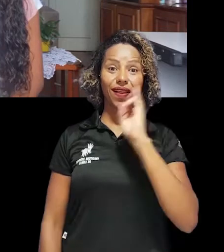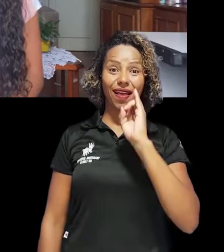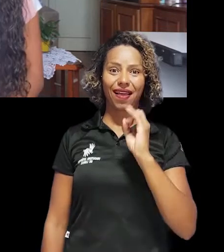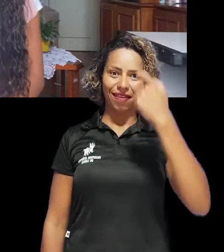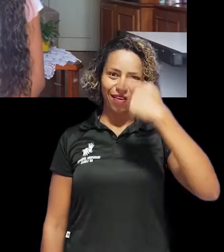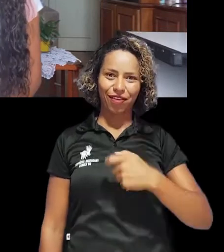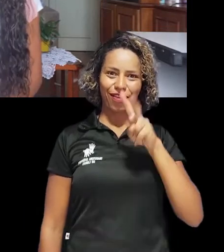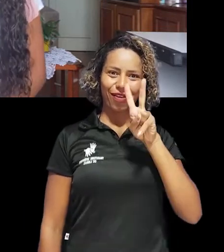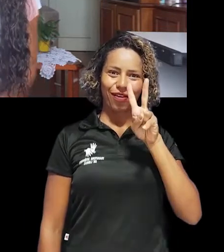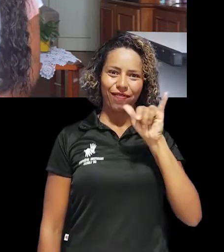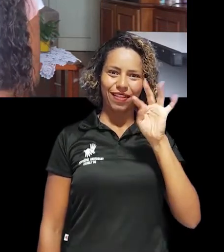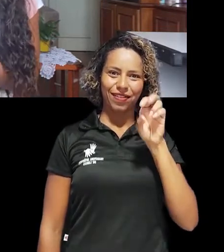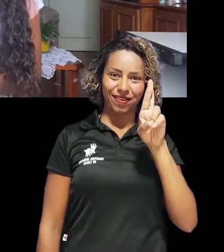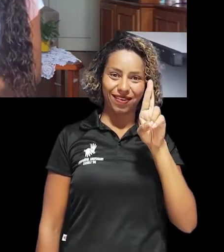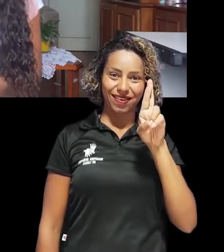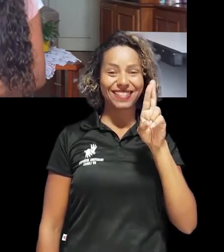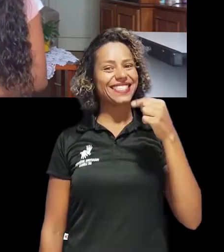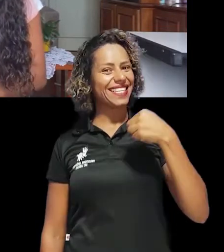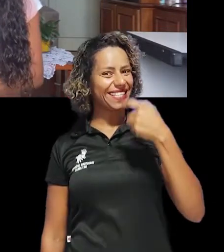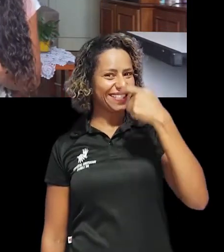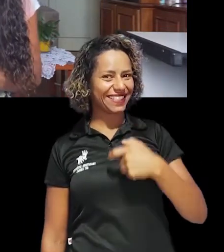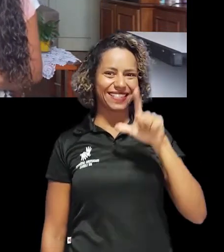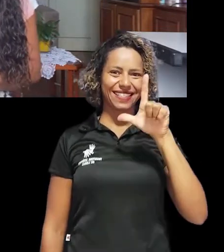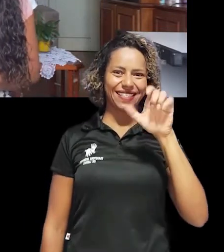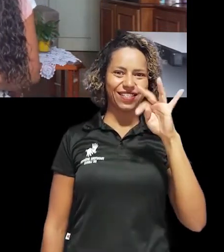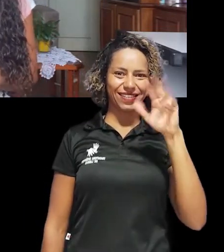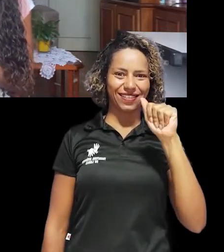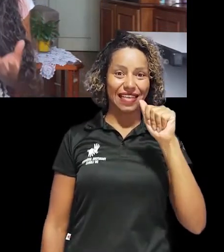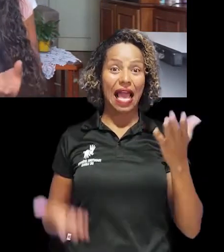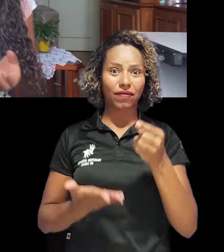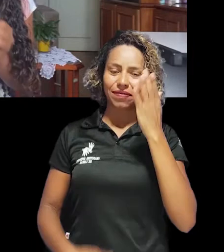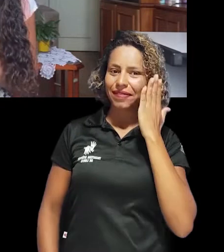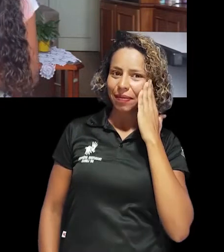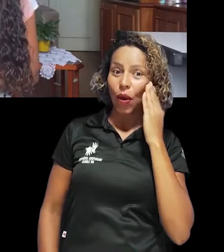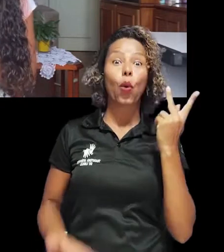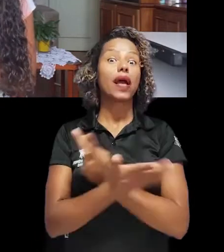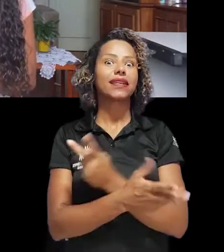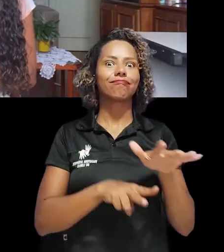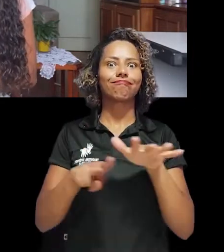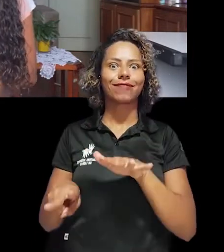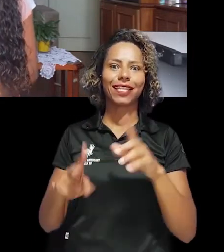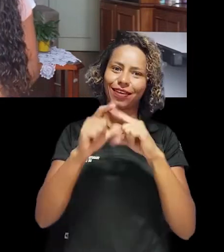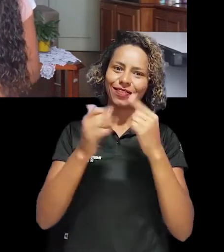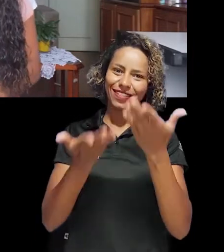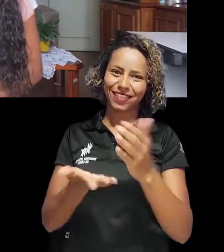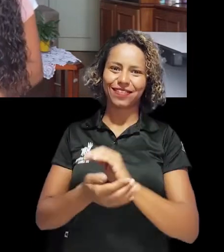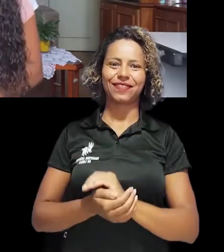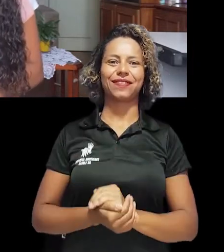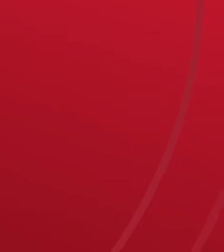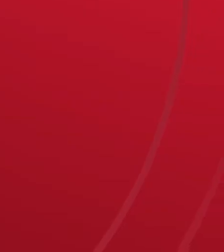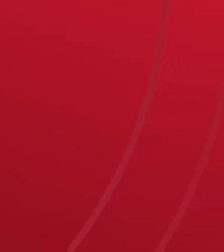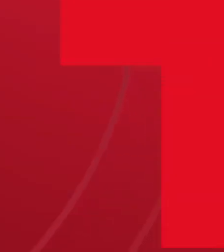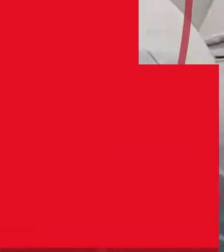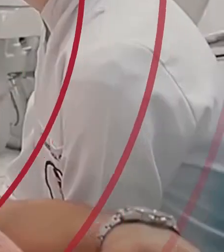o Olá meu nome é Vitor Ramos e eu sou a Letícia Santos e você fica sabendo agora o que foi destaque esta semana na